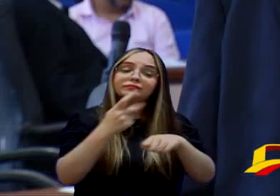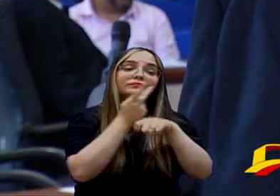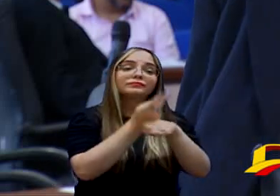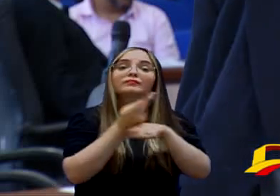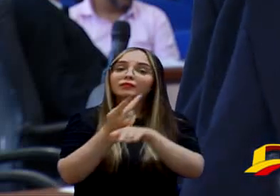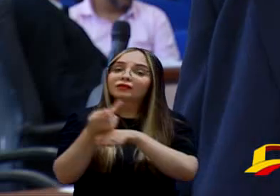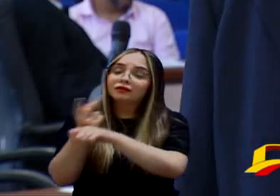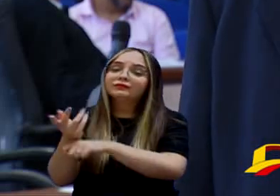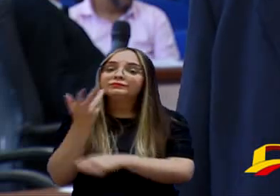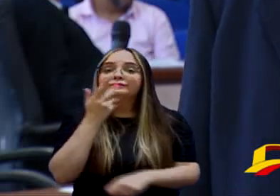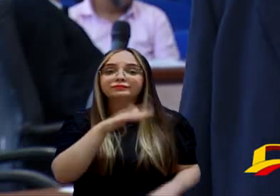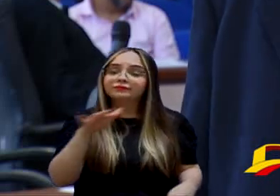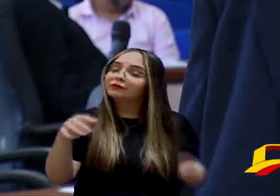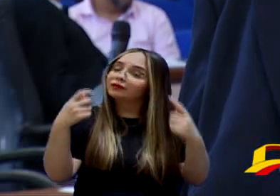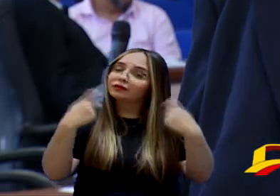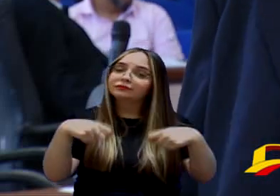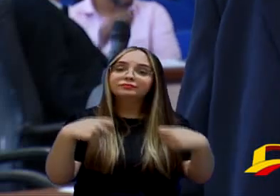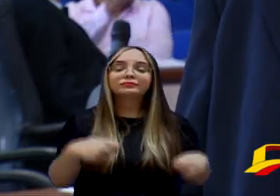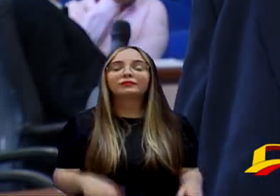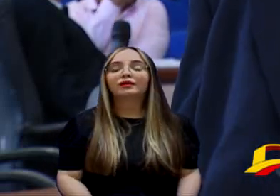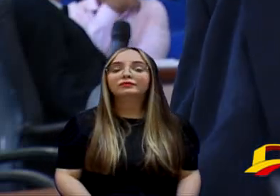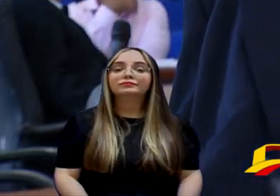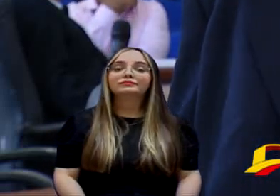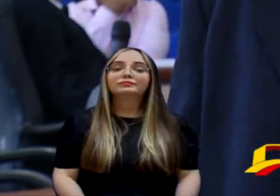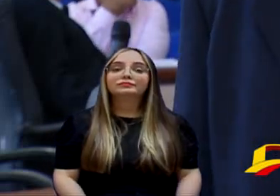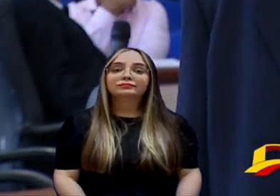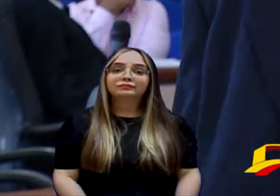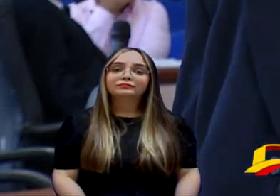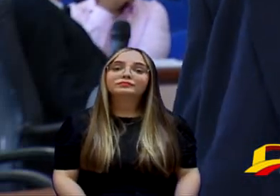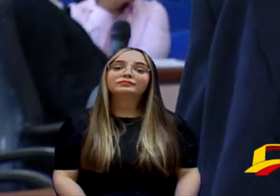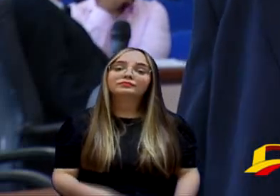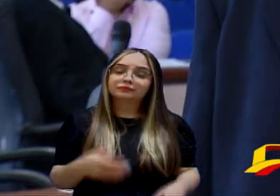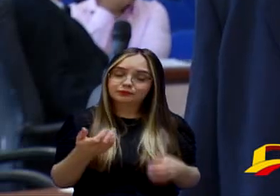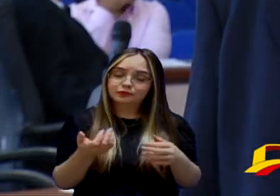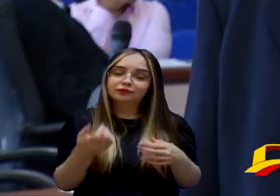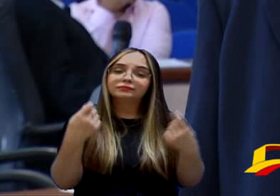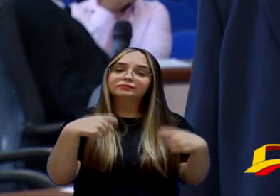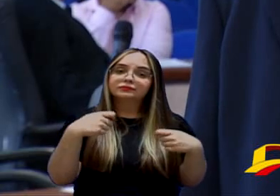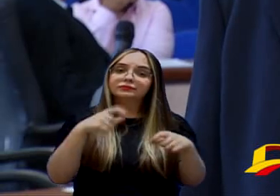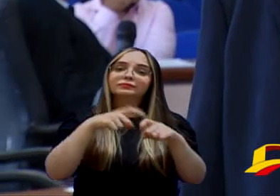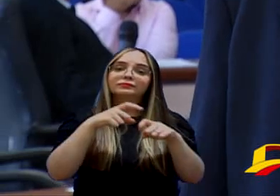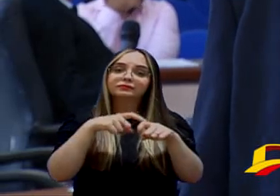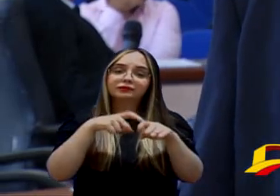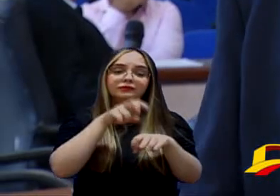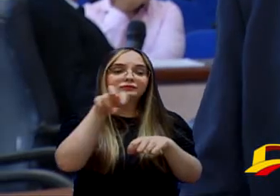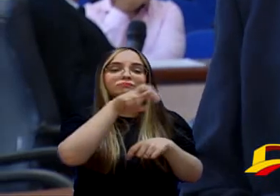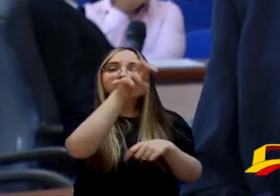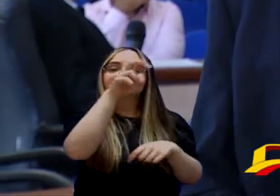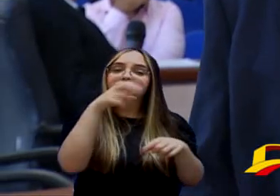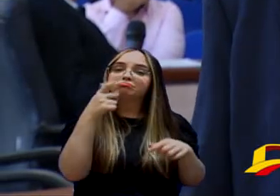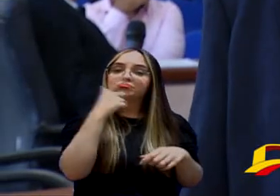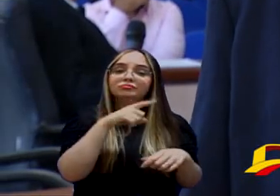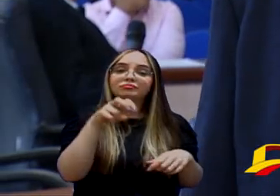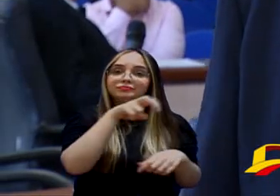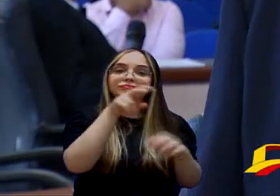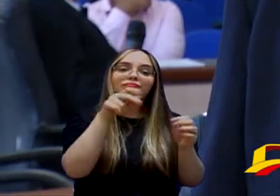crianças pediatra que esse ônibus com pedregular para fazer isso já dá o primeiro atendimento